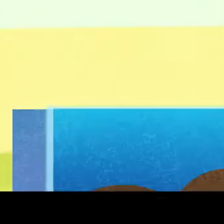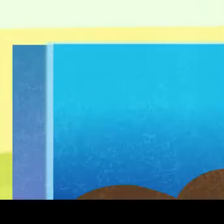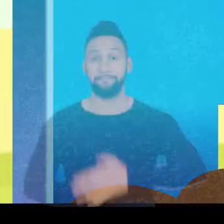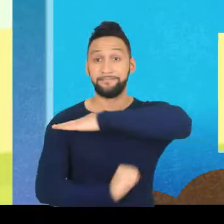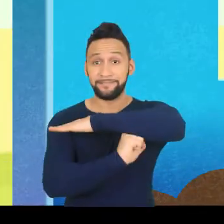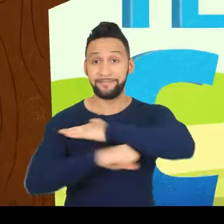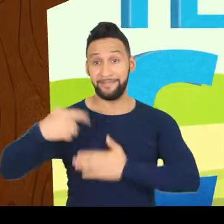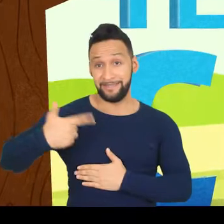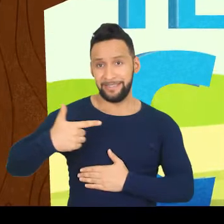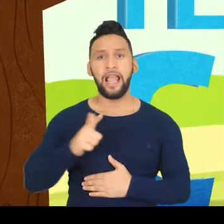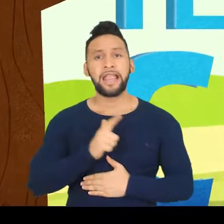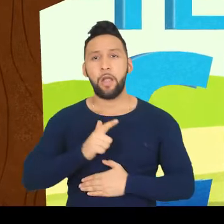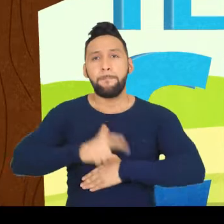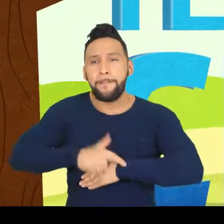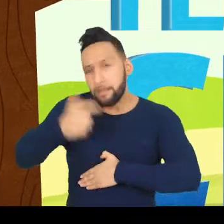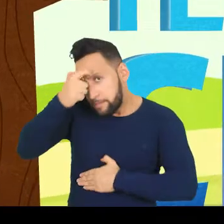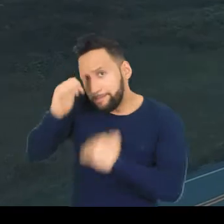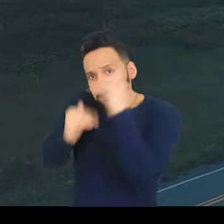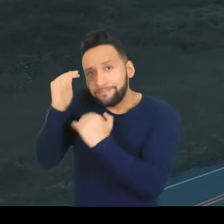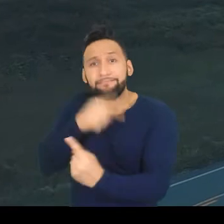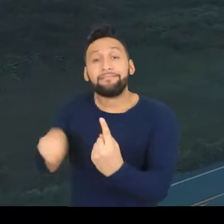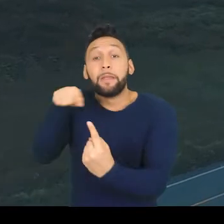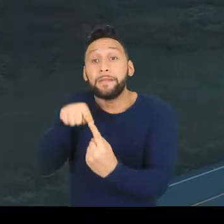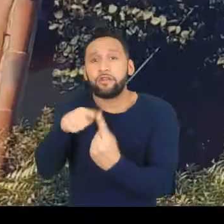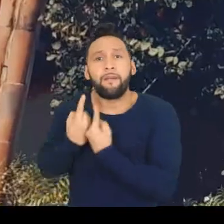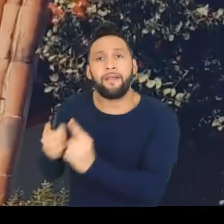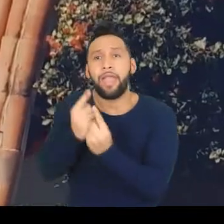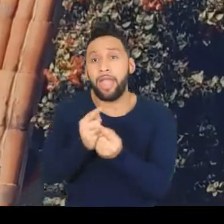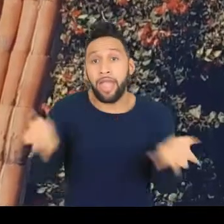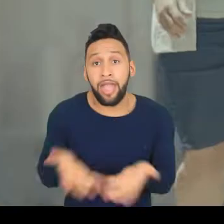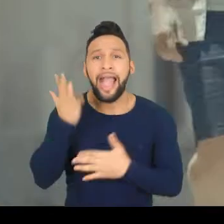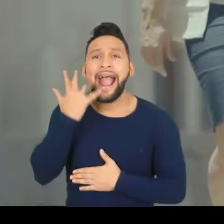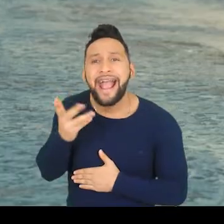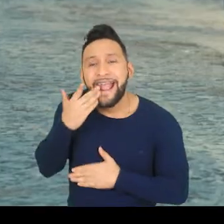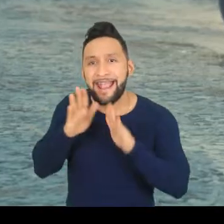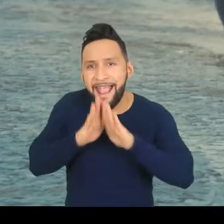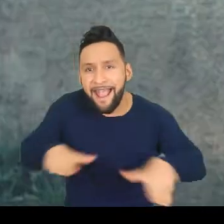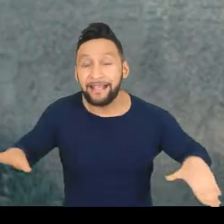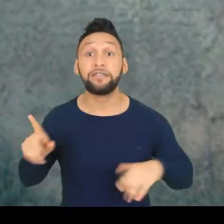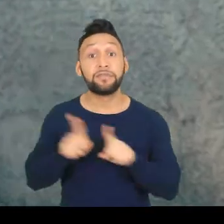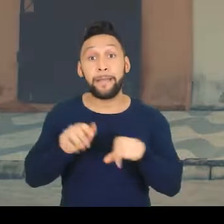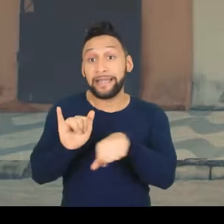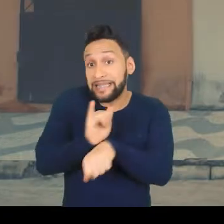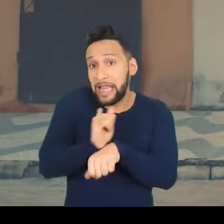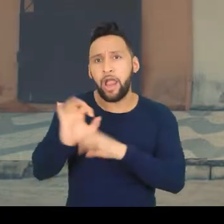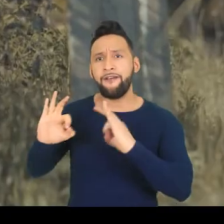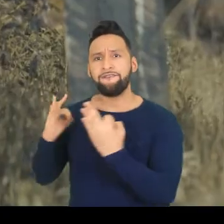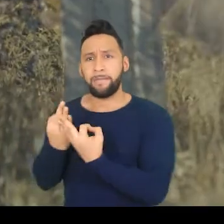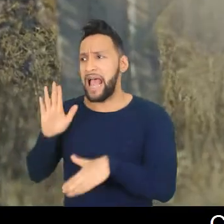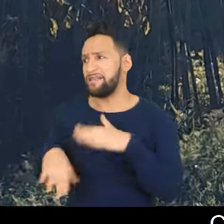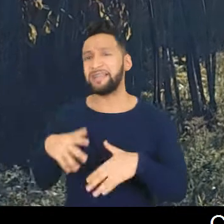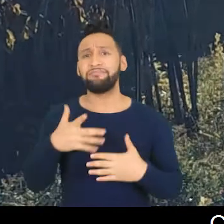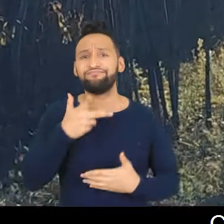No tempo de crescer, o objetivo é promover o desenvolvimento infantil através do fortalecimento de vínculos